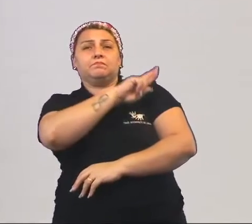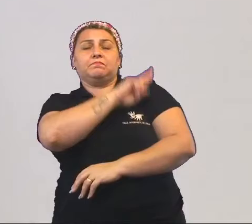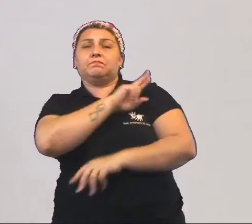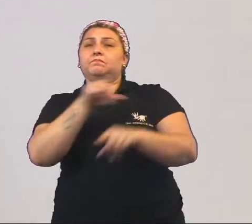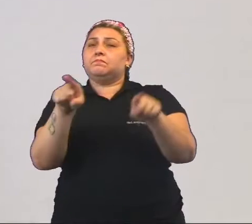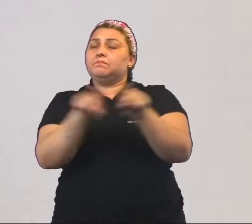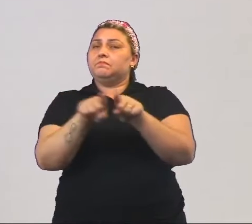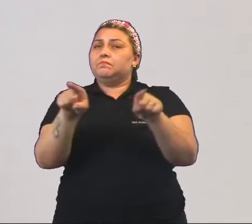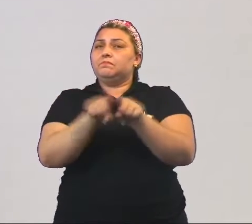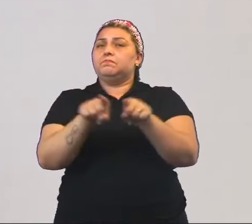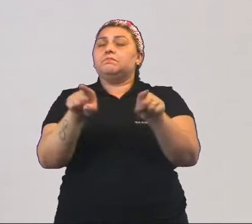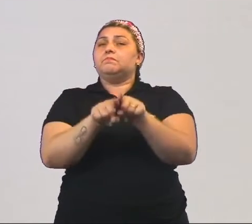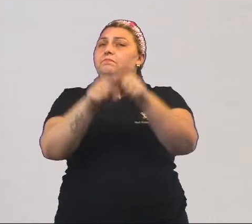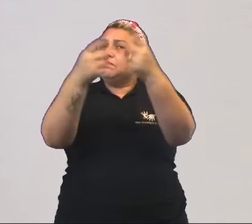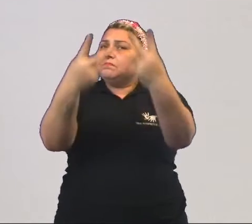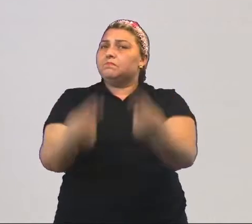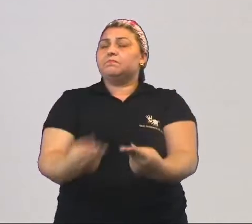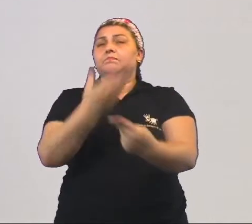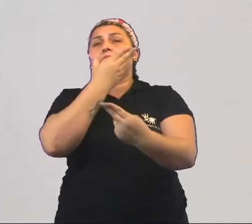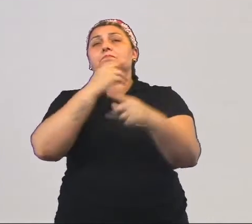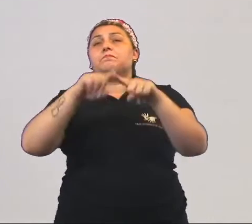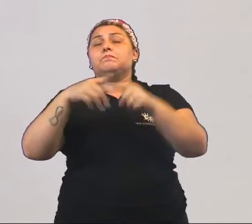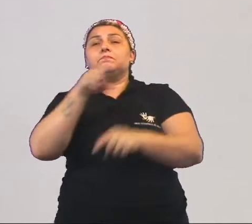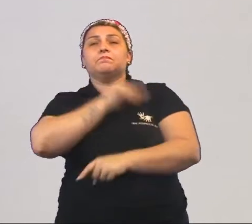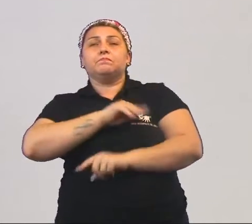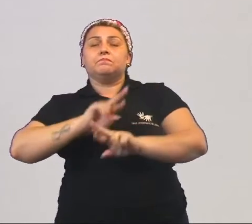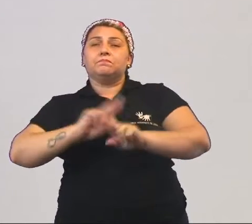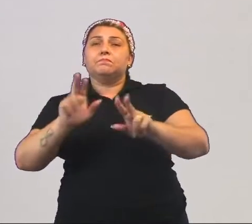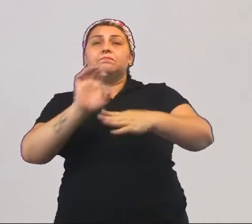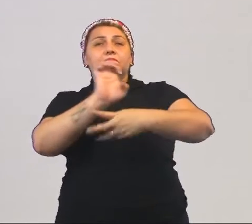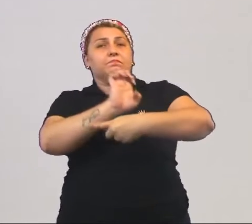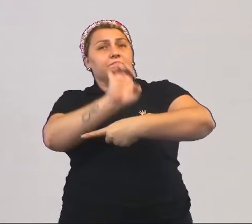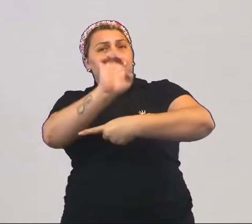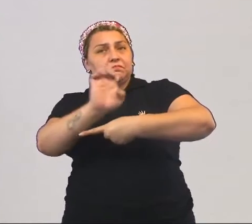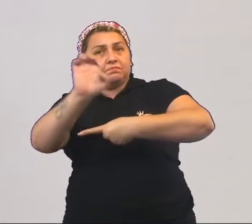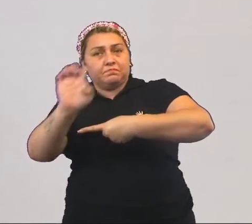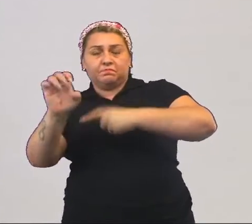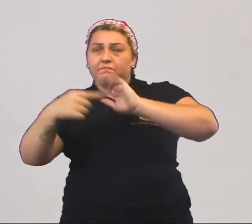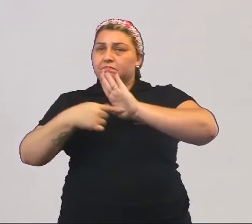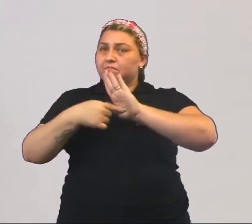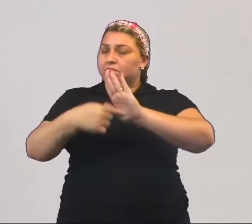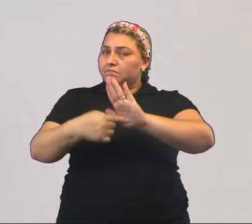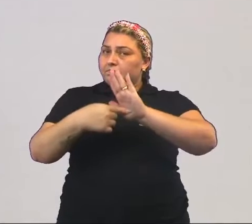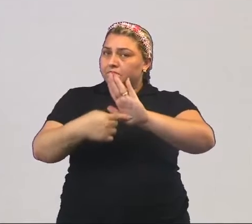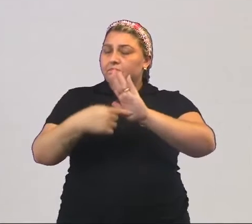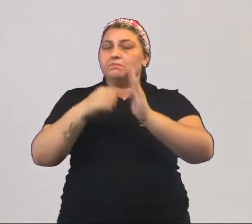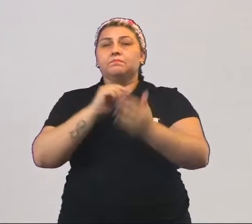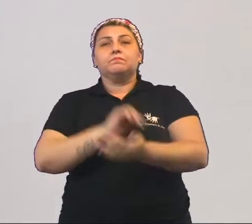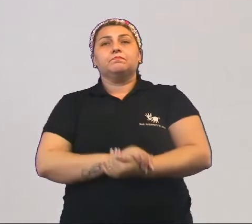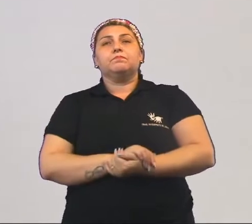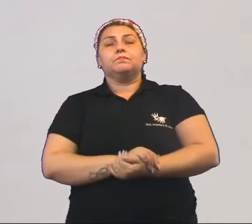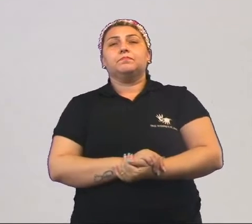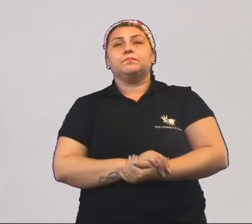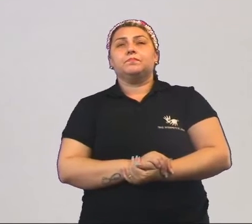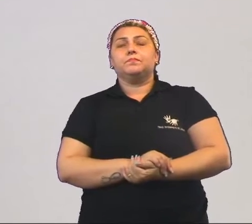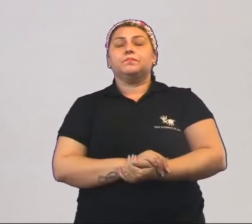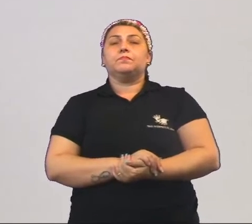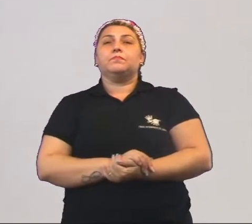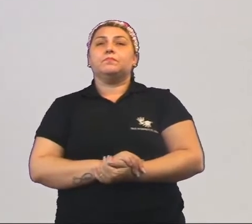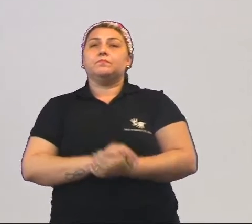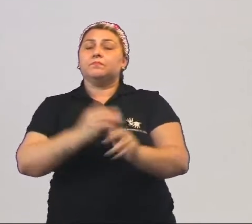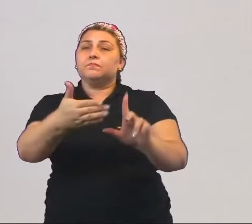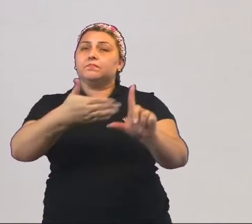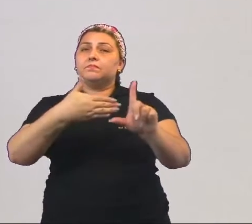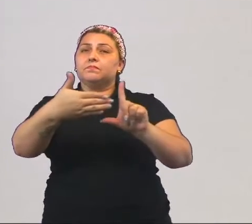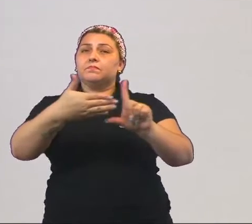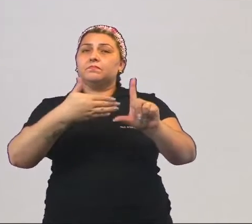mesmas atribuições com os homens. Isso são dados estatísticos que aparecem justamente nas